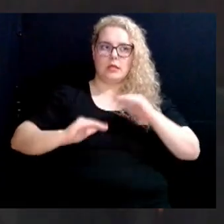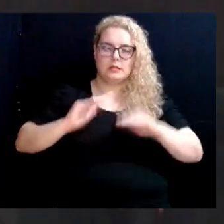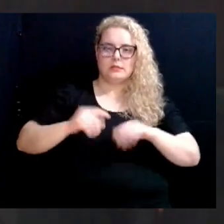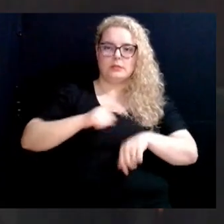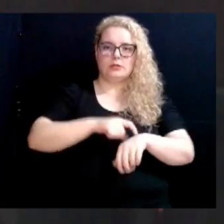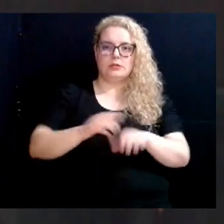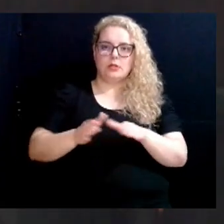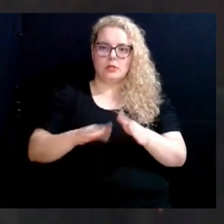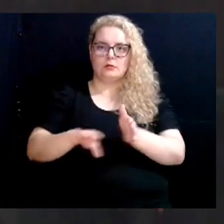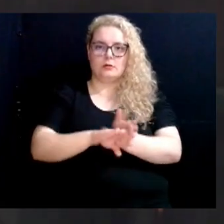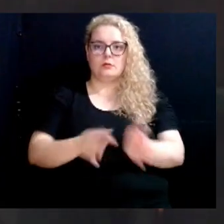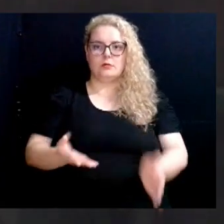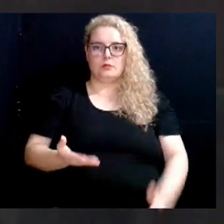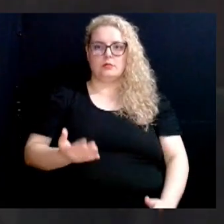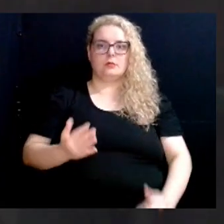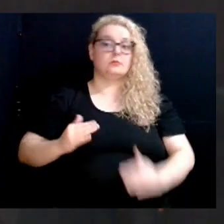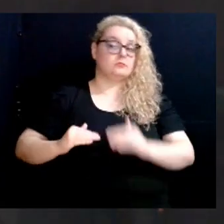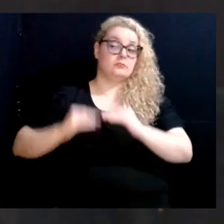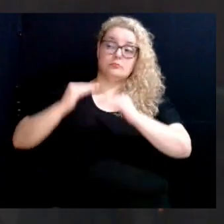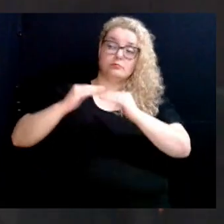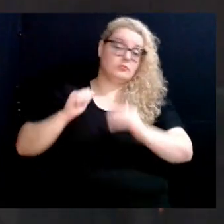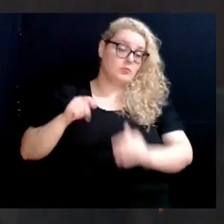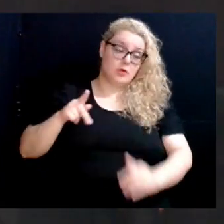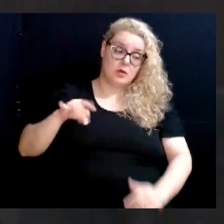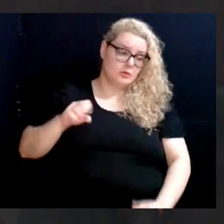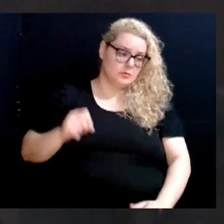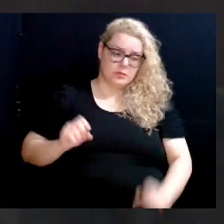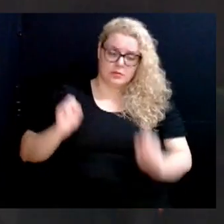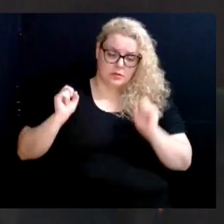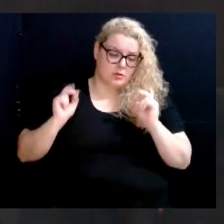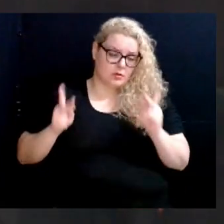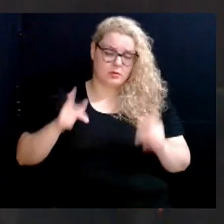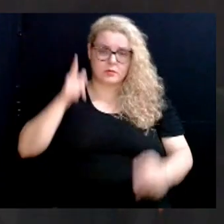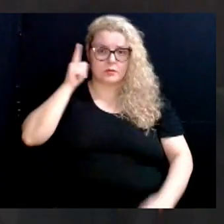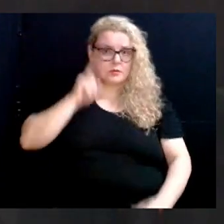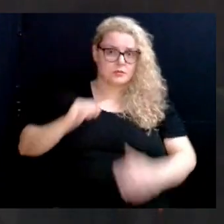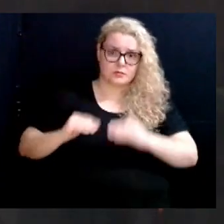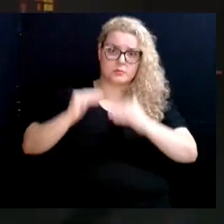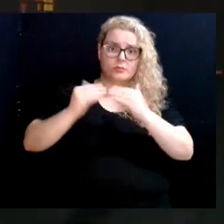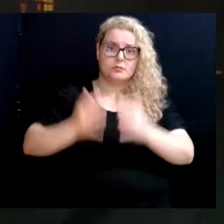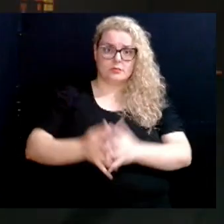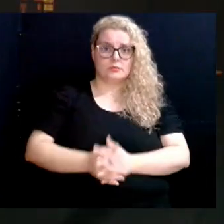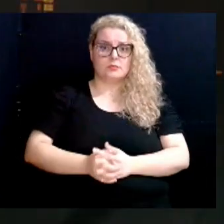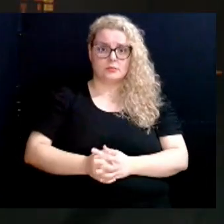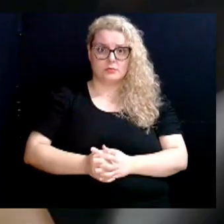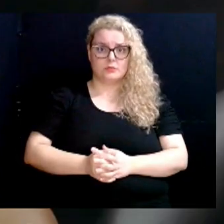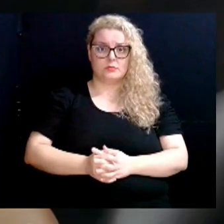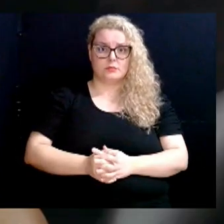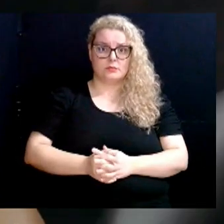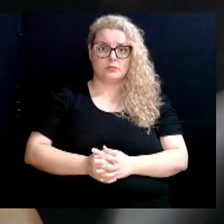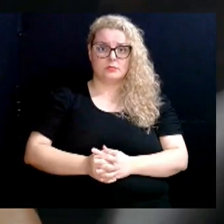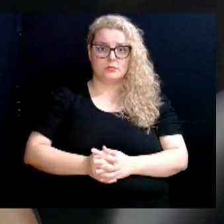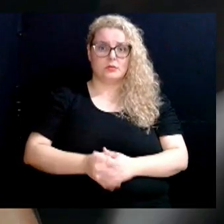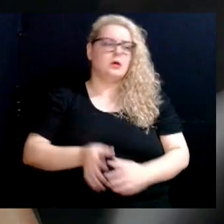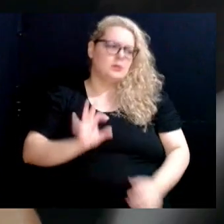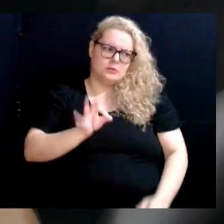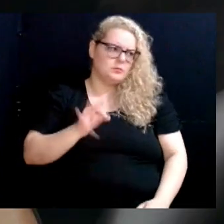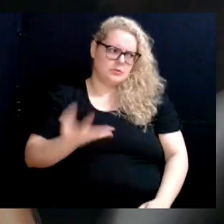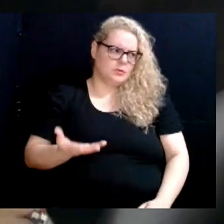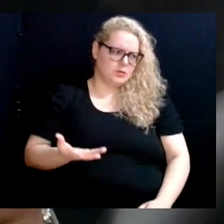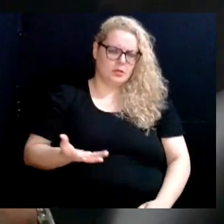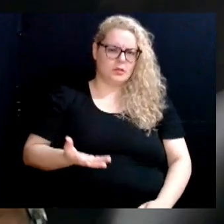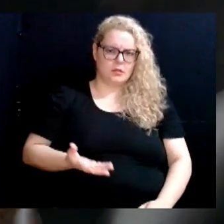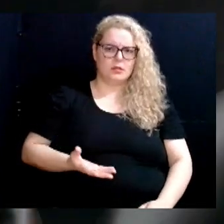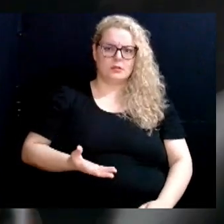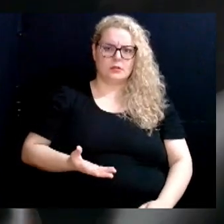você chegue ali no seu ápice. E tá tudo bem também, você conseguiu chegar. André, é isso? Com certeza. Você